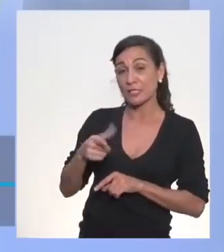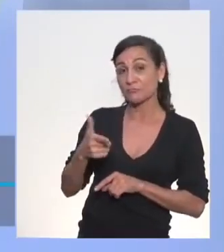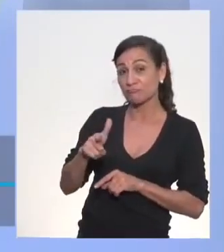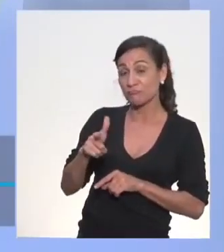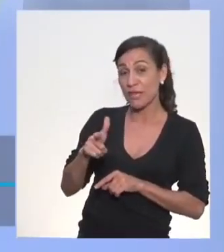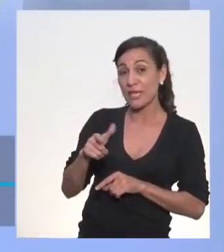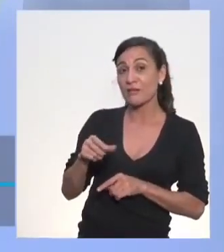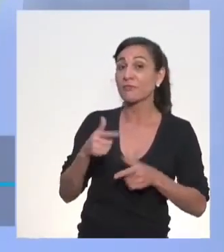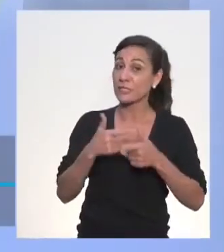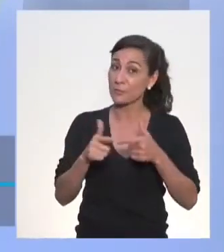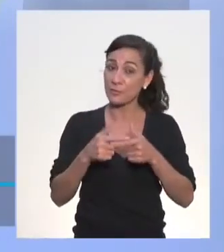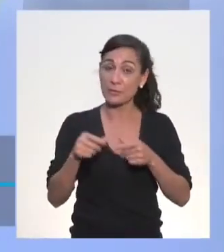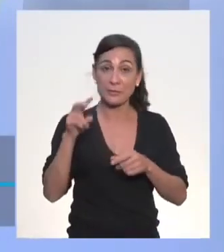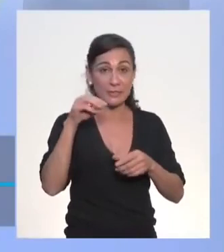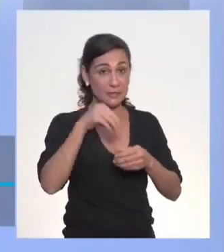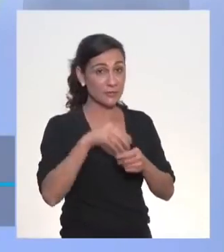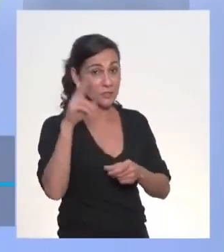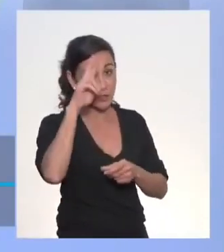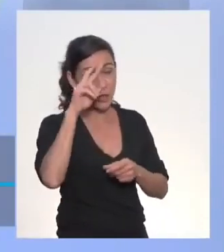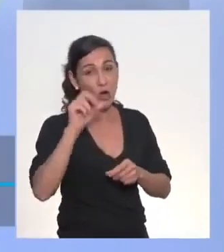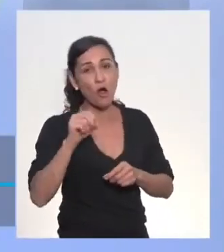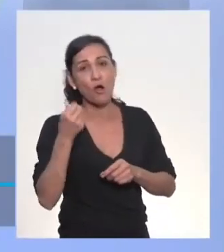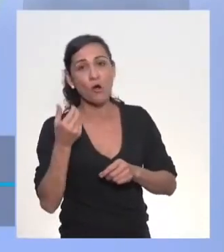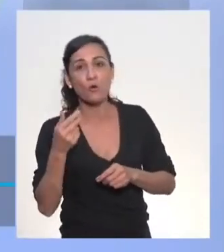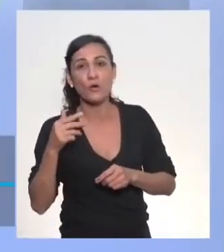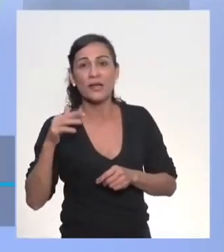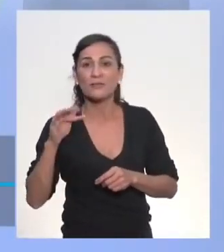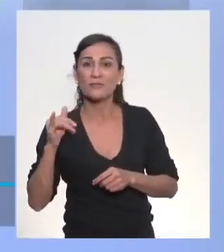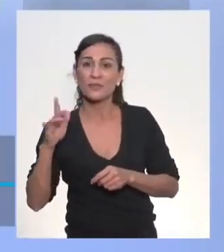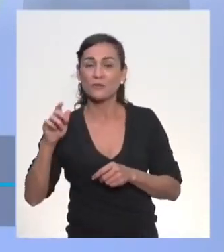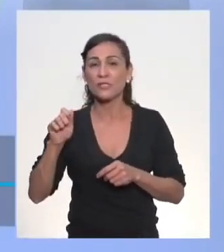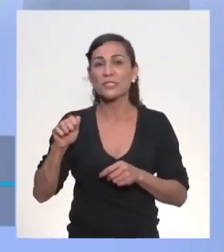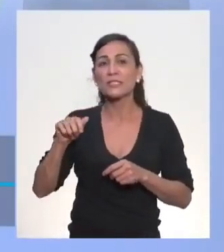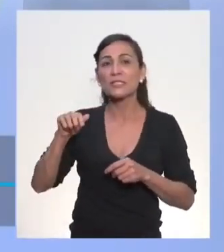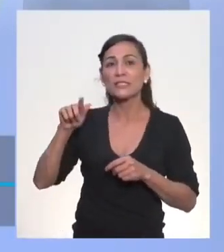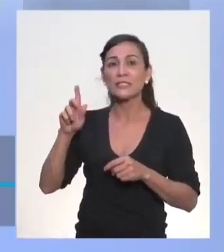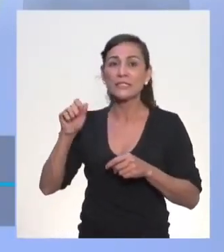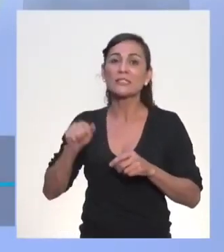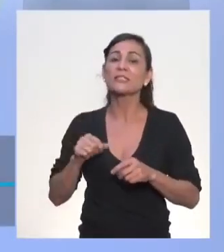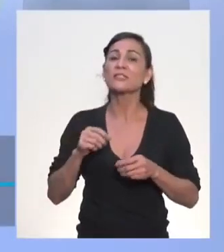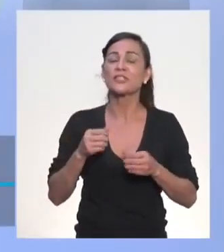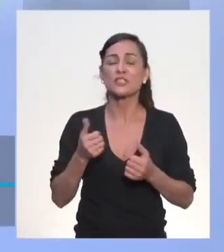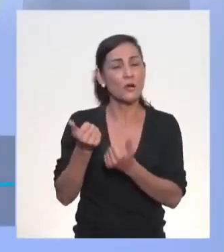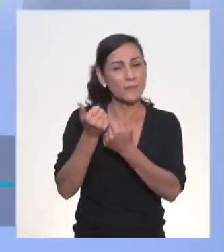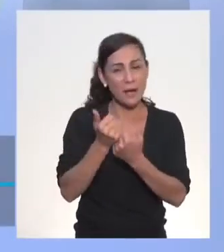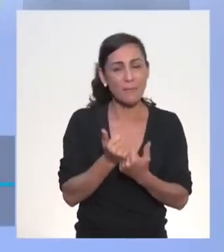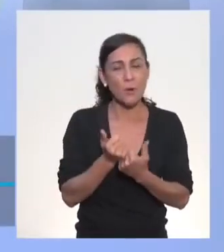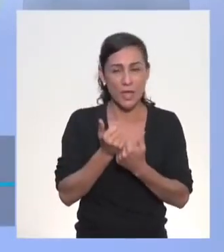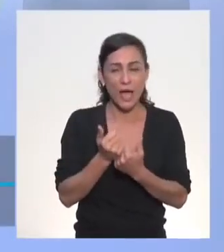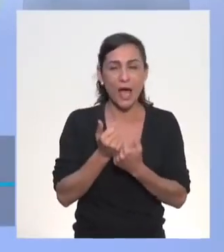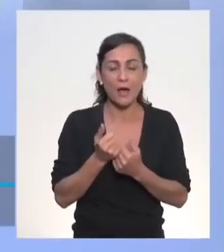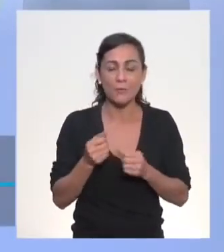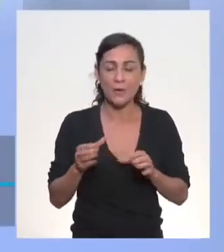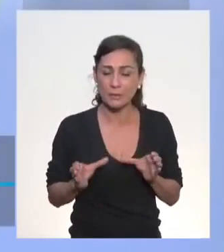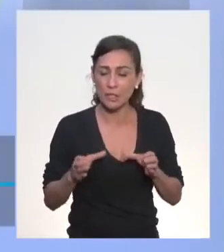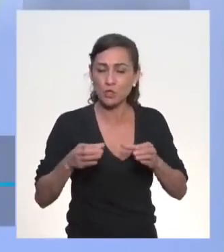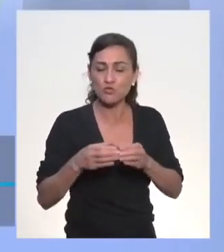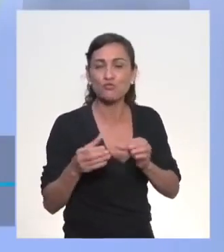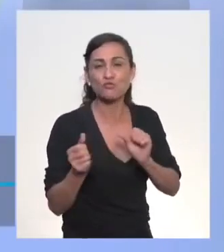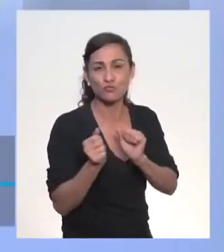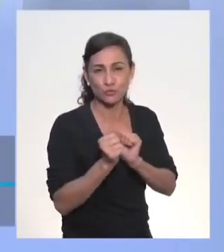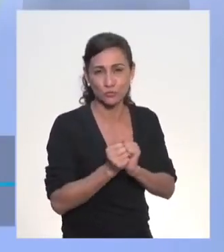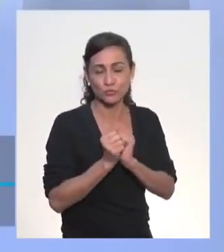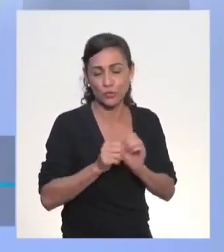aquelas personagens figurantes, aquelas personagens que estão lá apenas para compor o espaço,